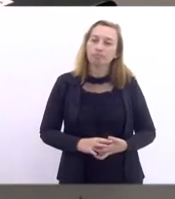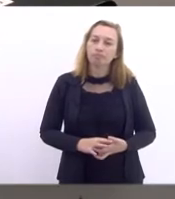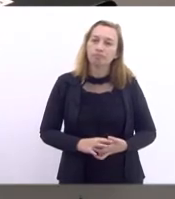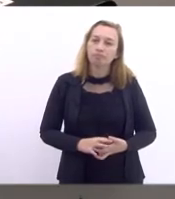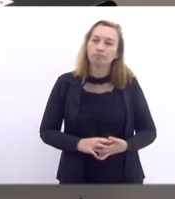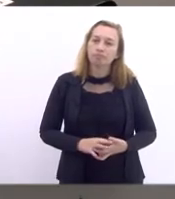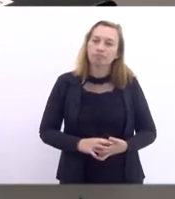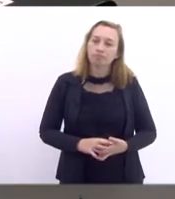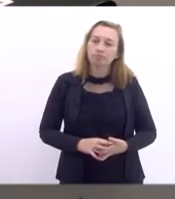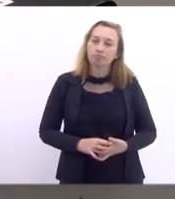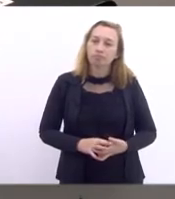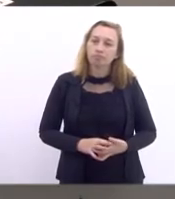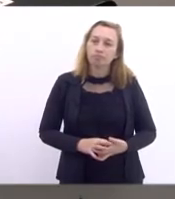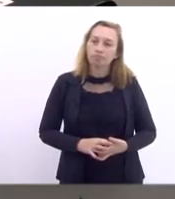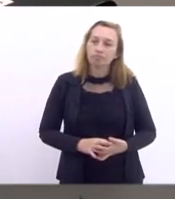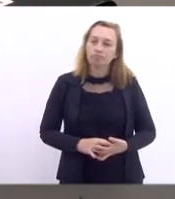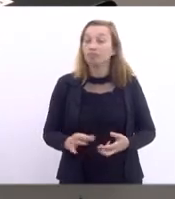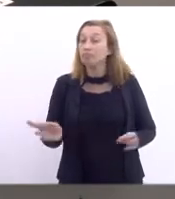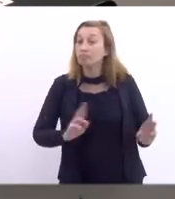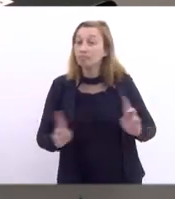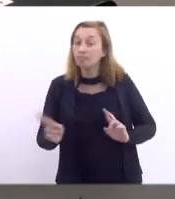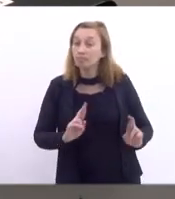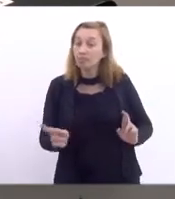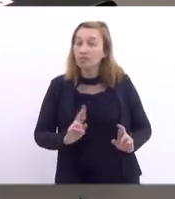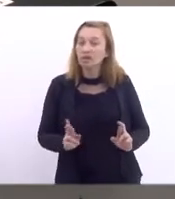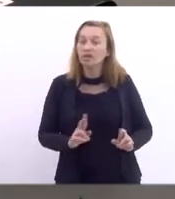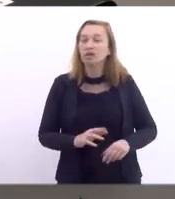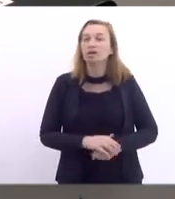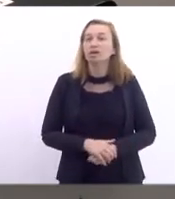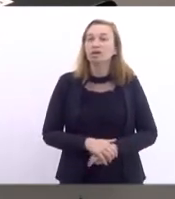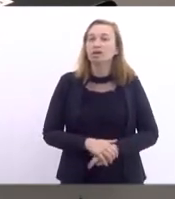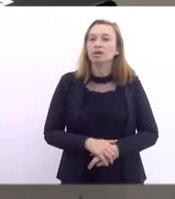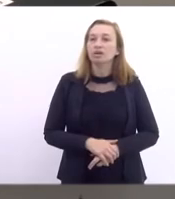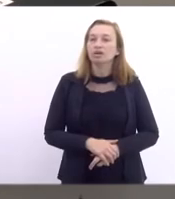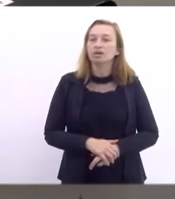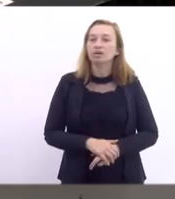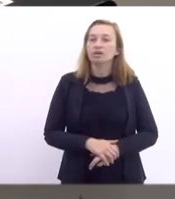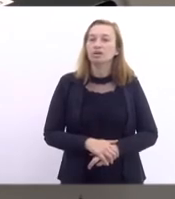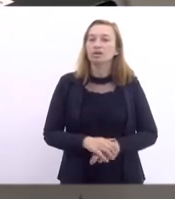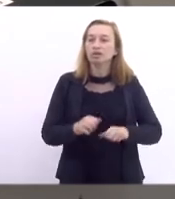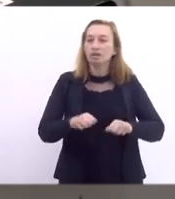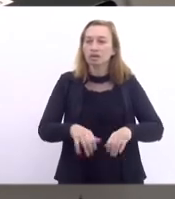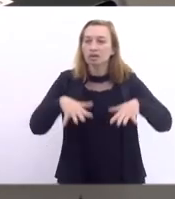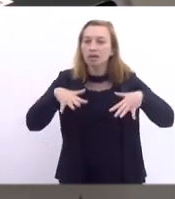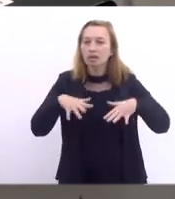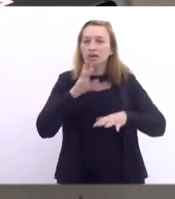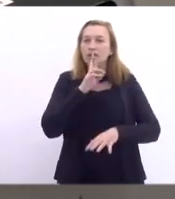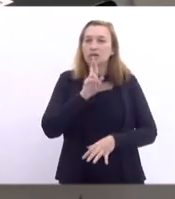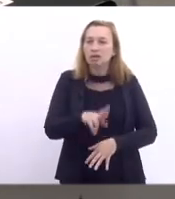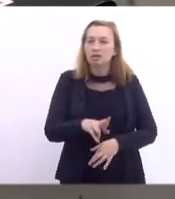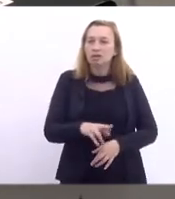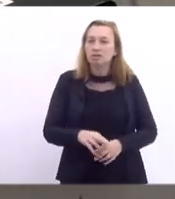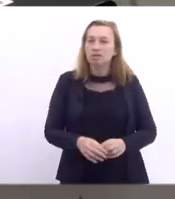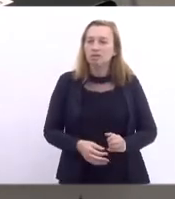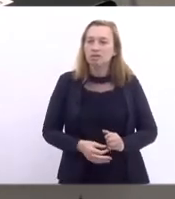é bom em relação a decisão plenária os resultados